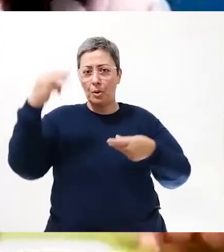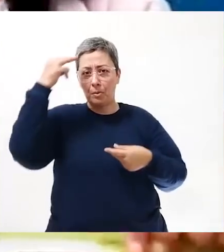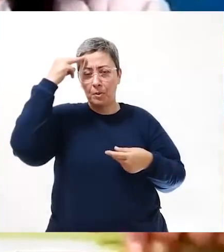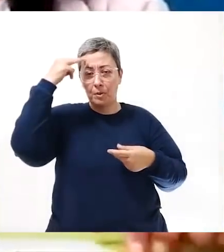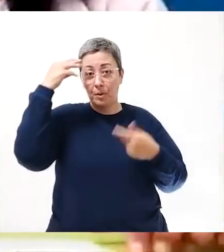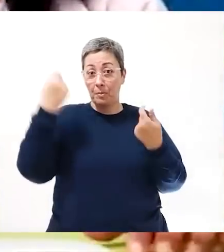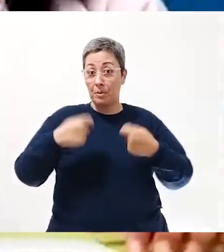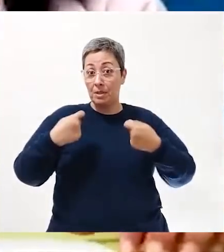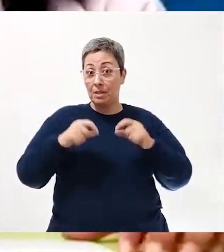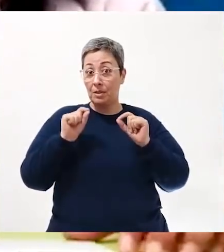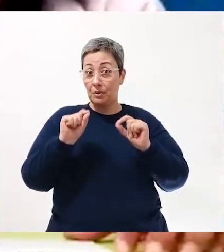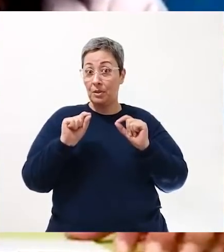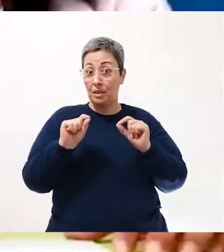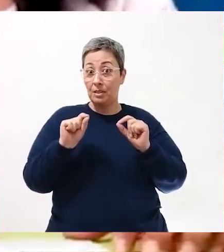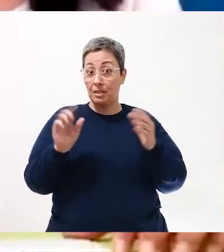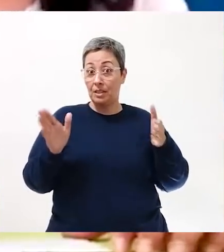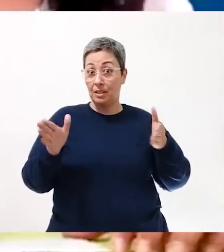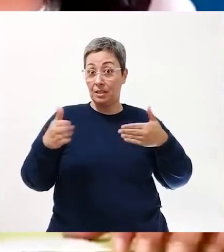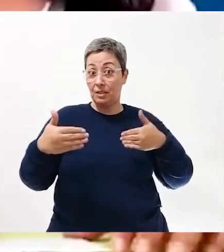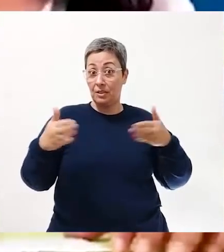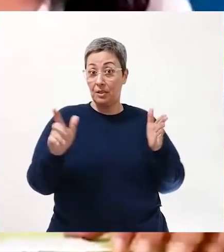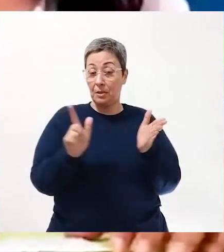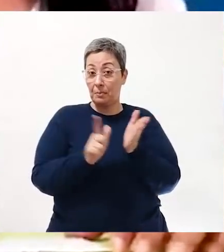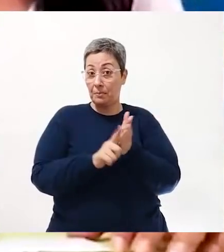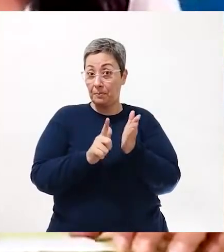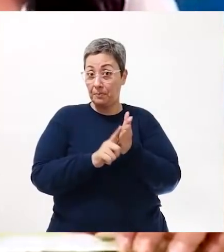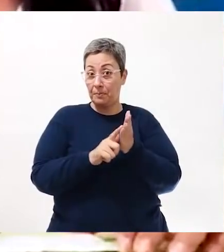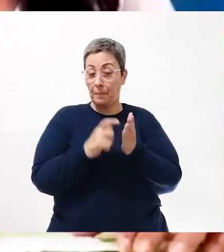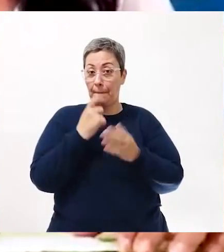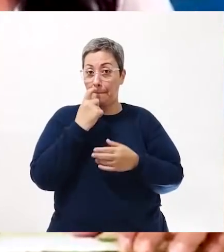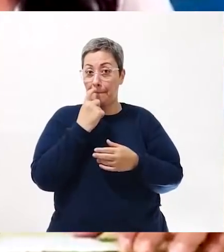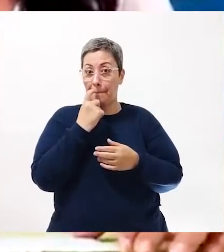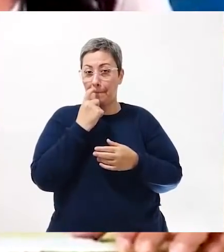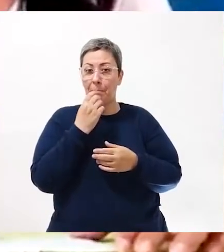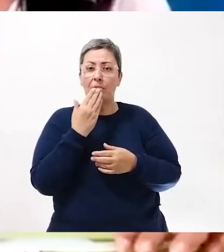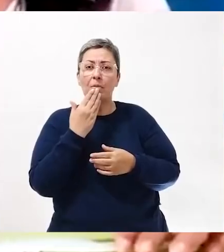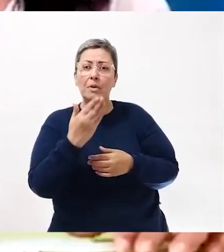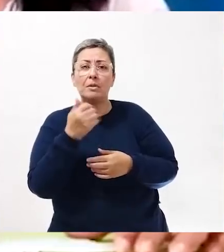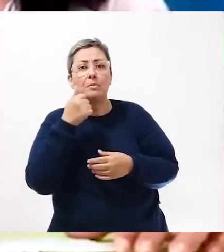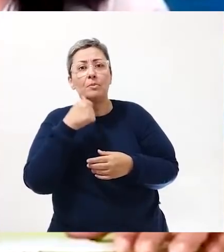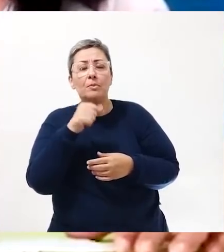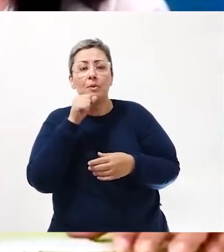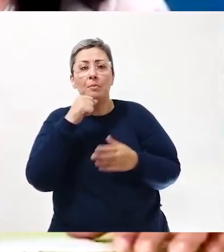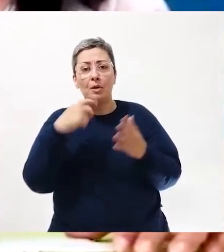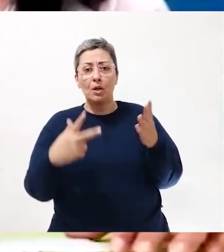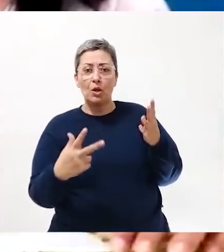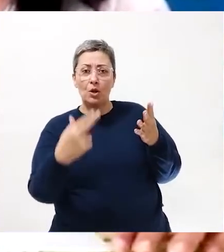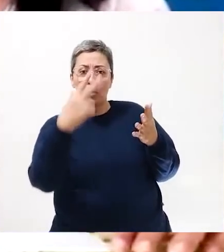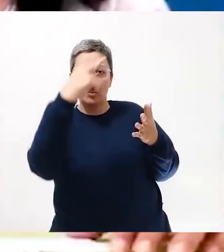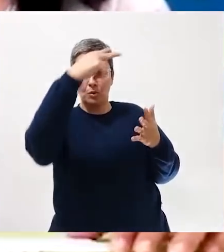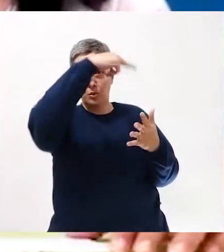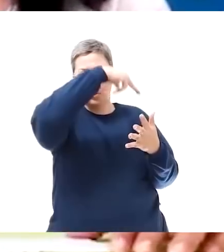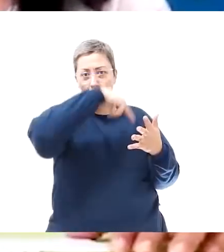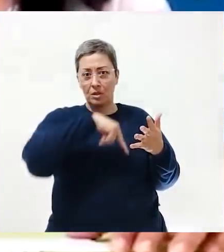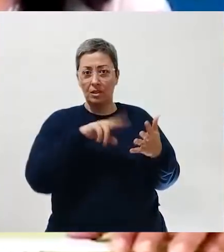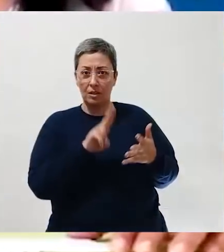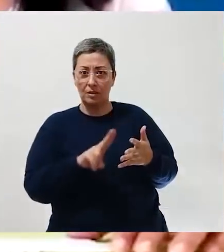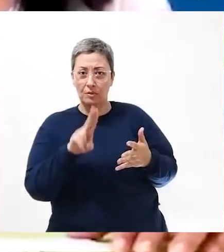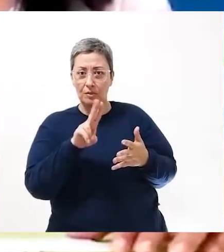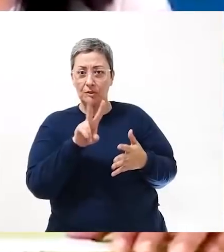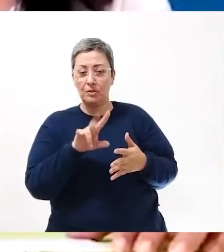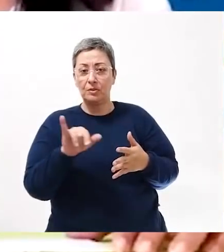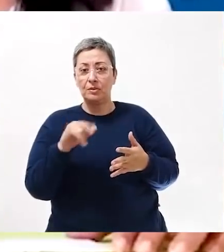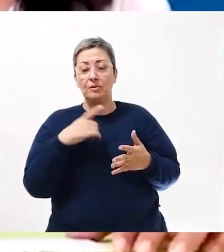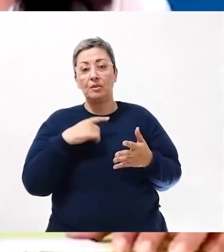de... Você vai ver uma caixa de papelão. Pede pra mamãe cortar aqui, que essa parte a gente